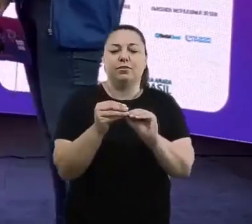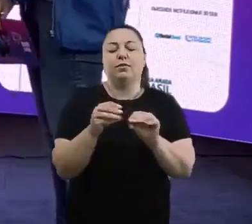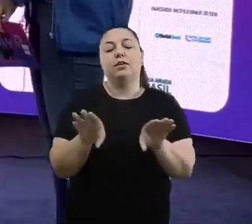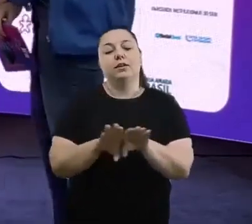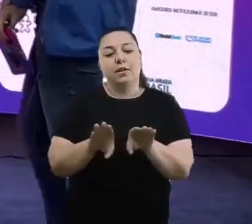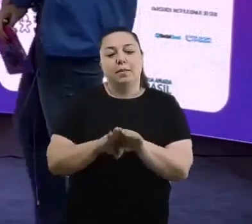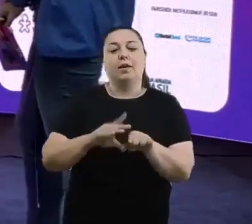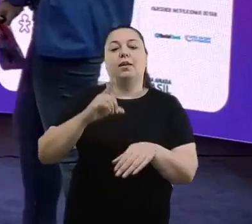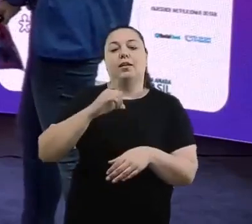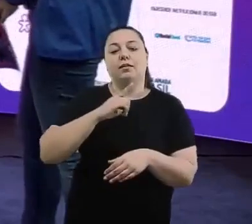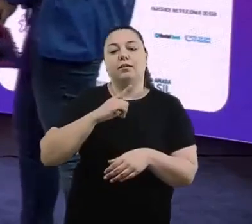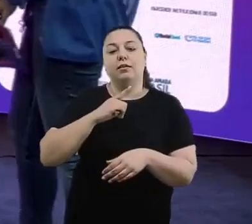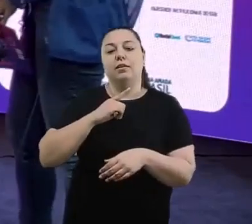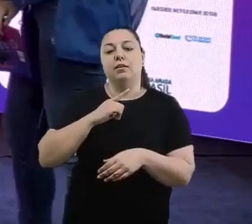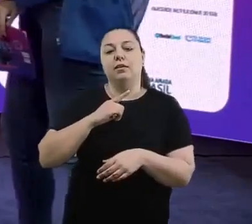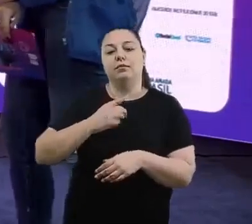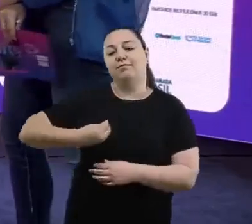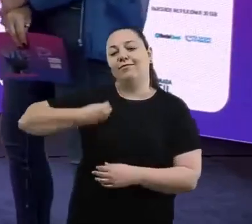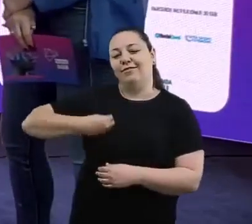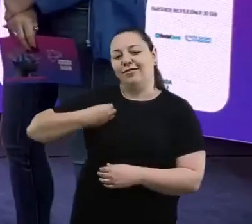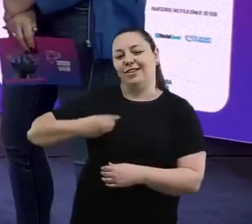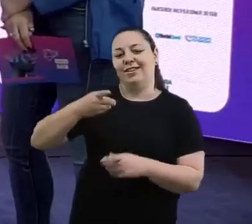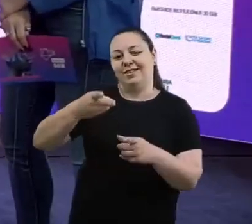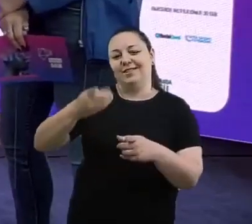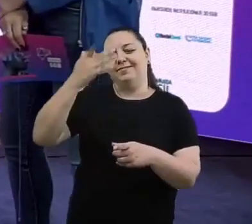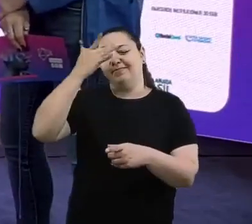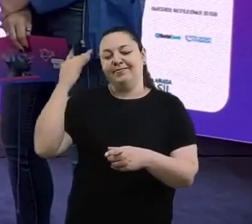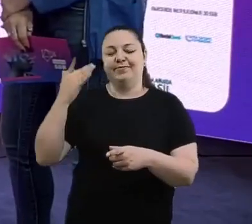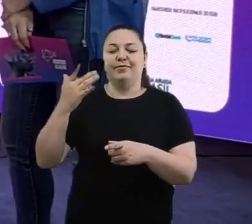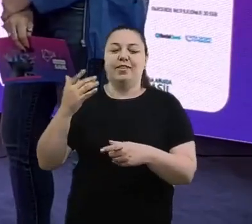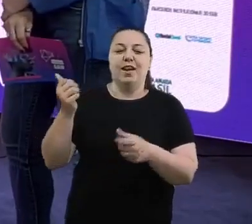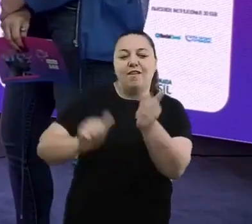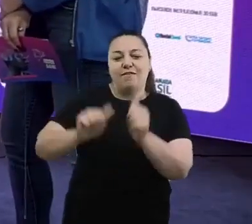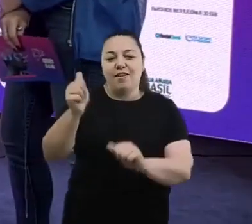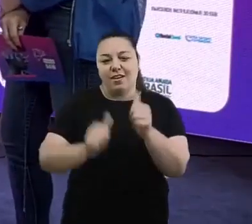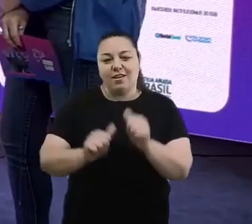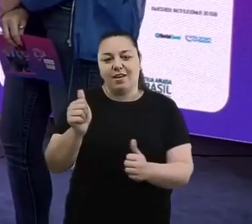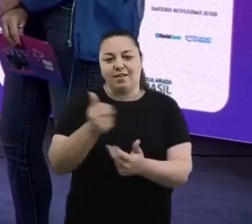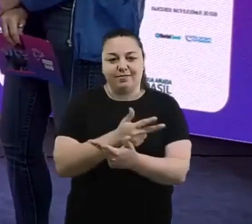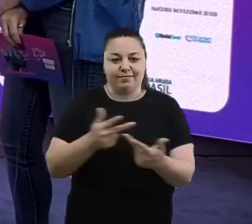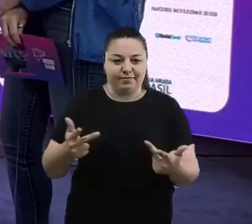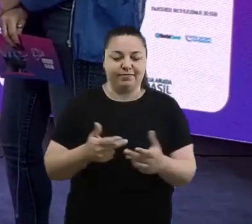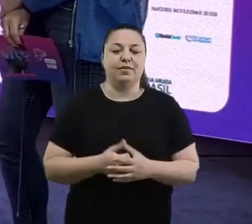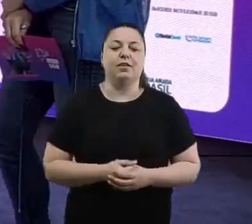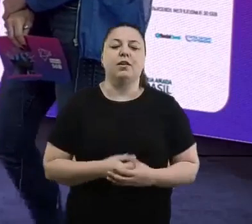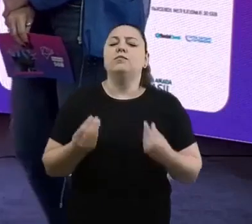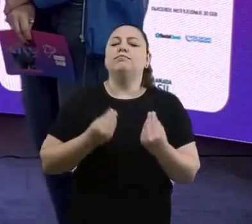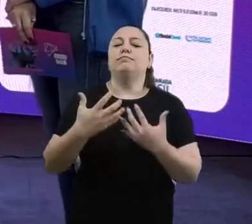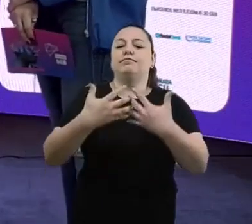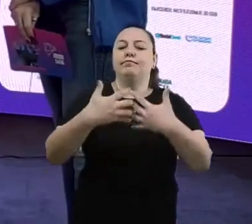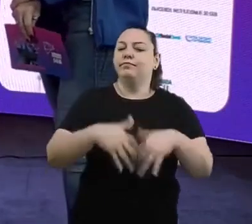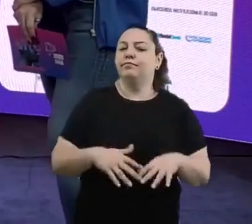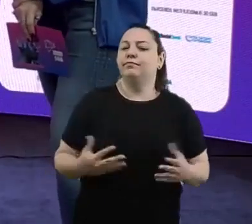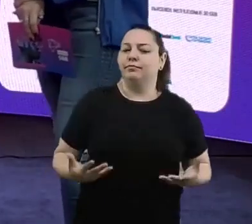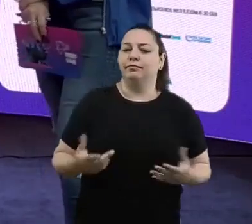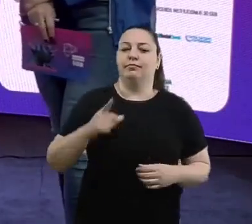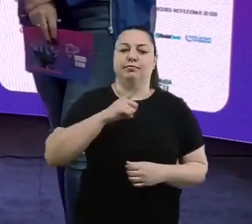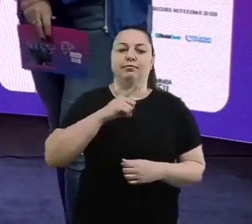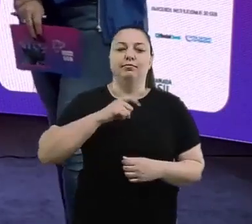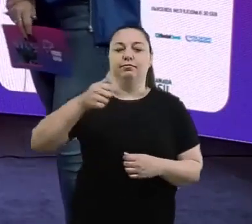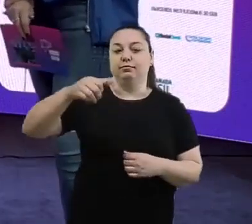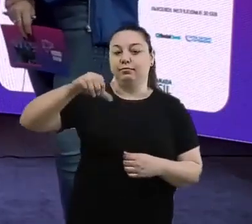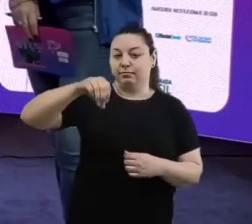de uma banca que está aqui presente com a gente, que vai avaliar esses produtos de dados. Então, como é que vai funcionar, pessoal? A gente vai ter 10 minutos para